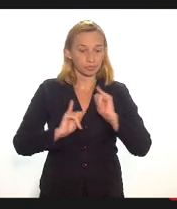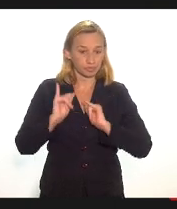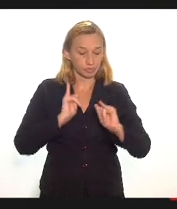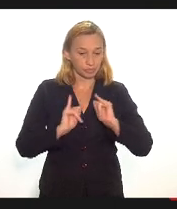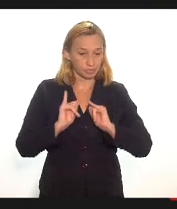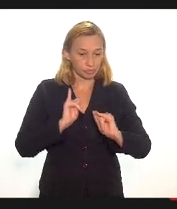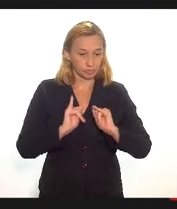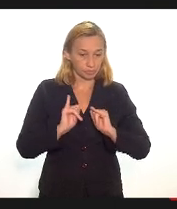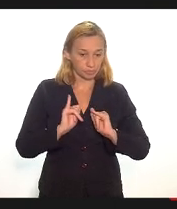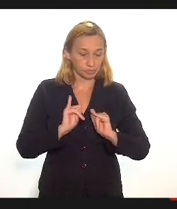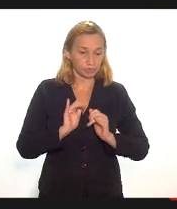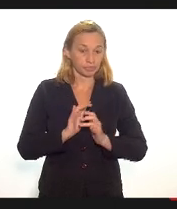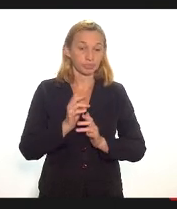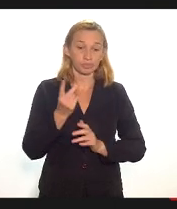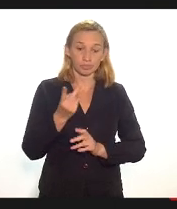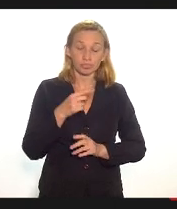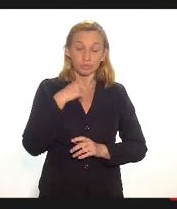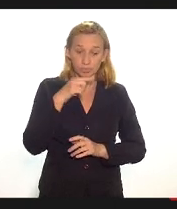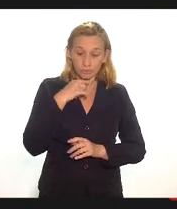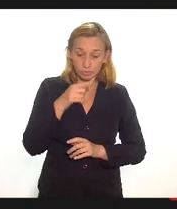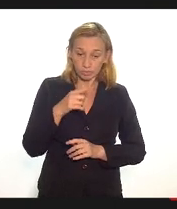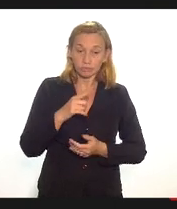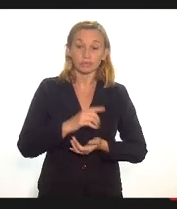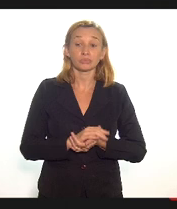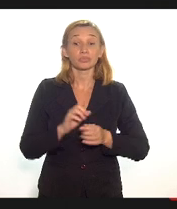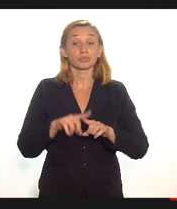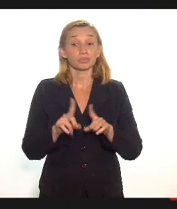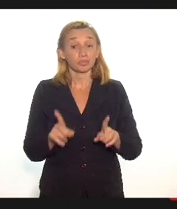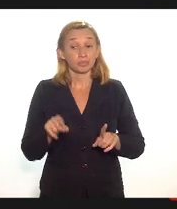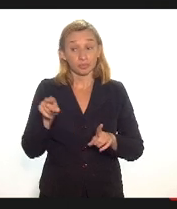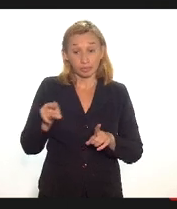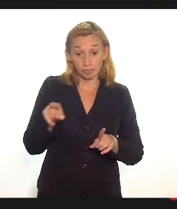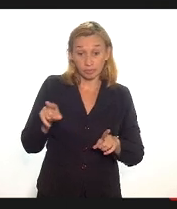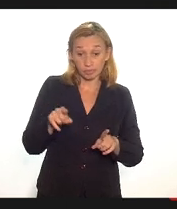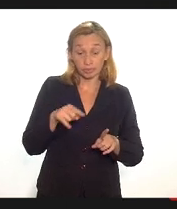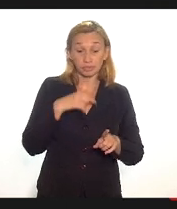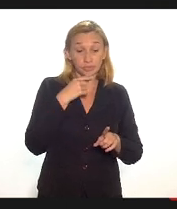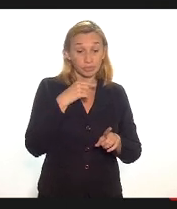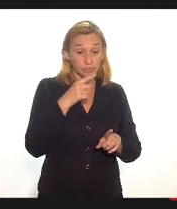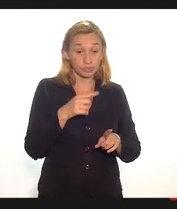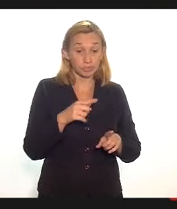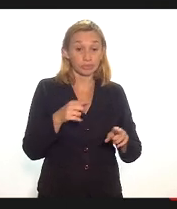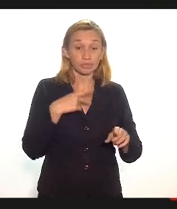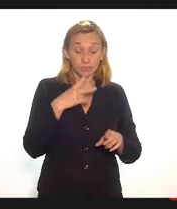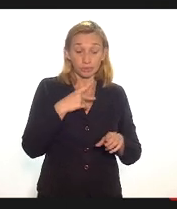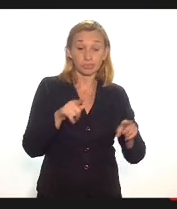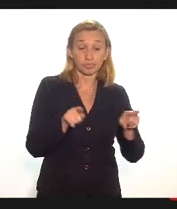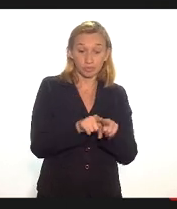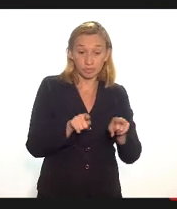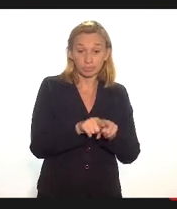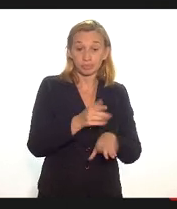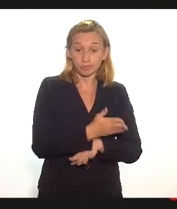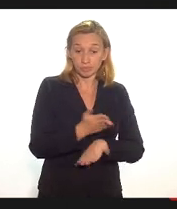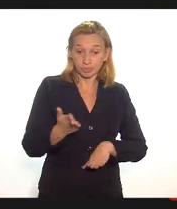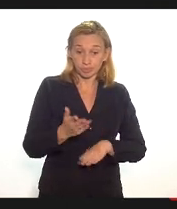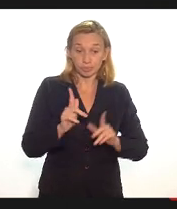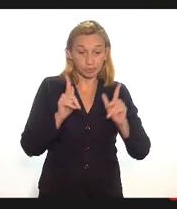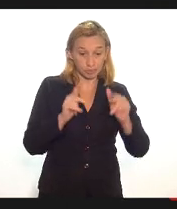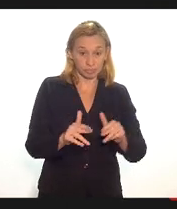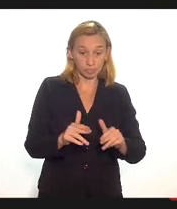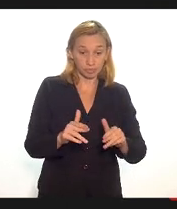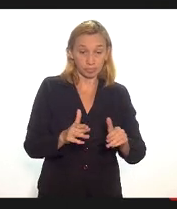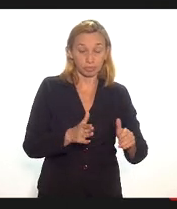informações, a essas dúvidas, mais essas outras que eu estou acrescentando para vocês nos mesmos